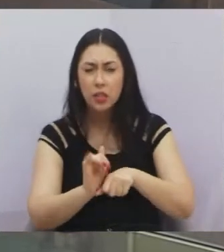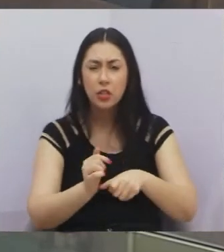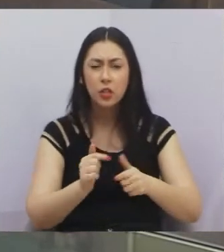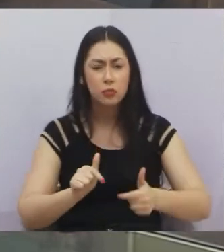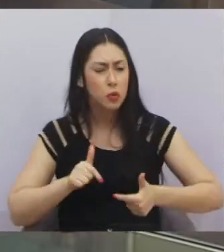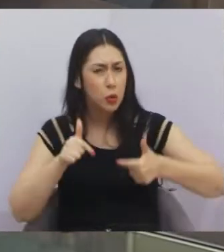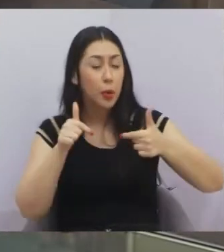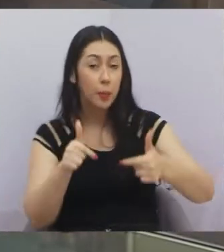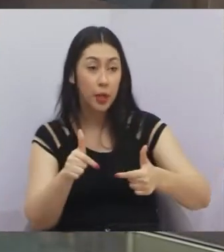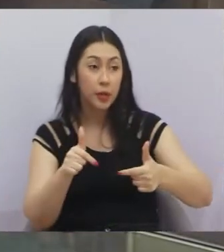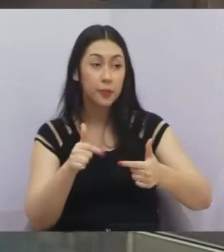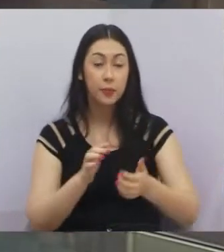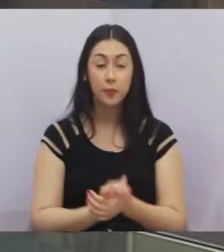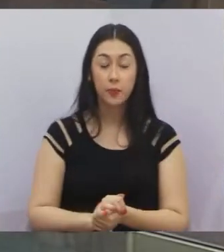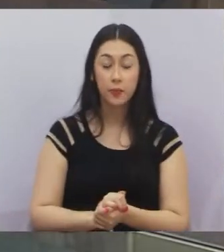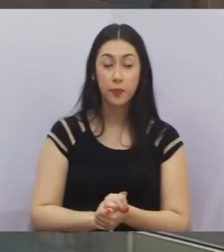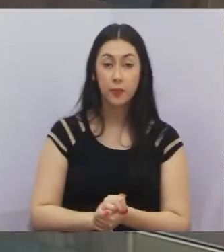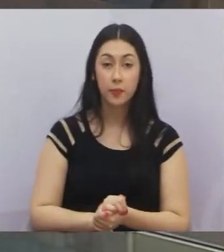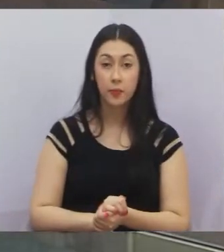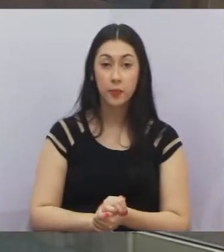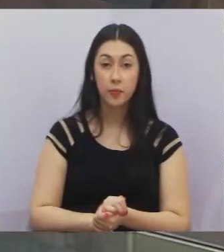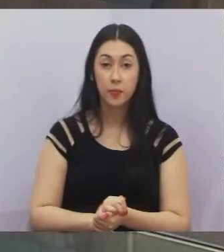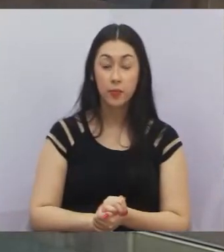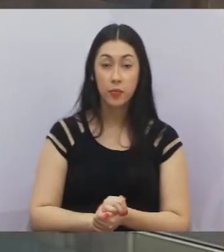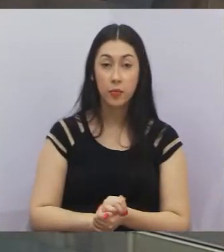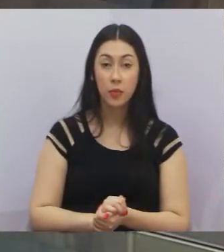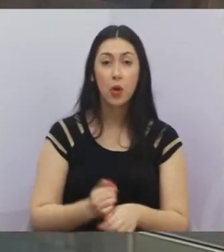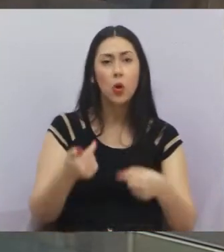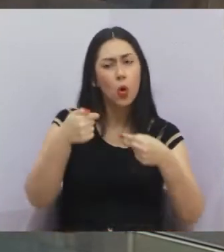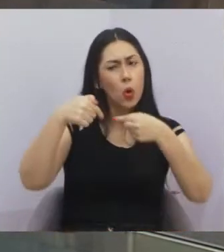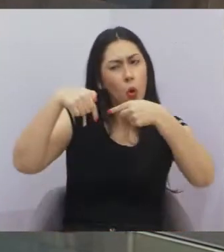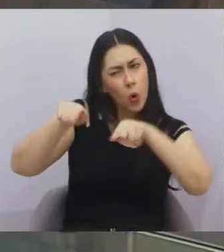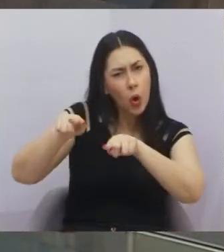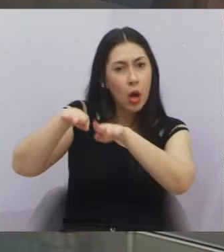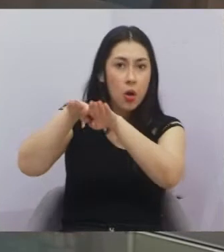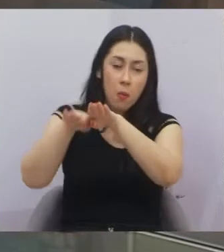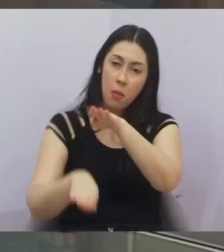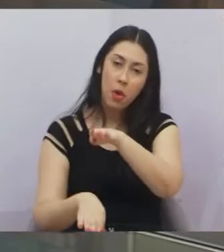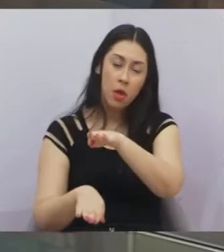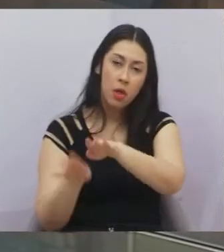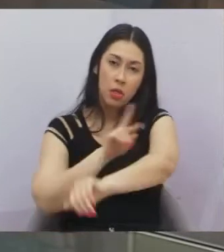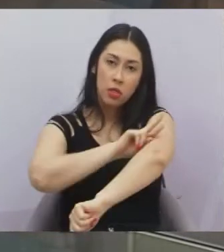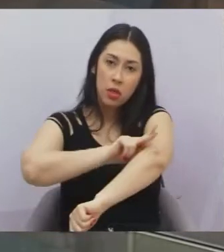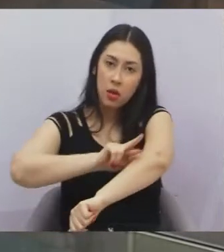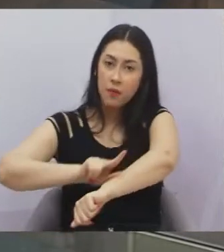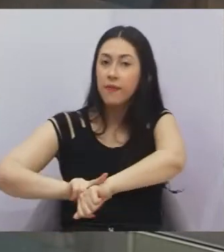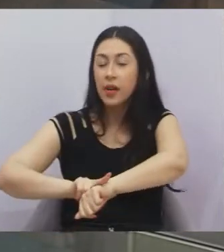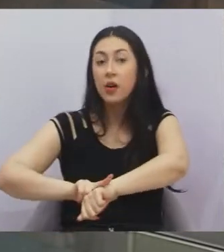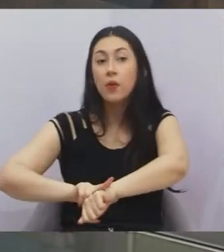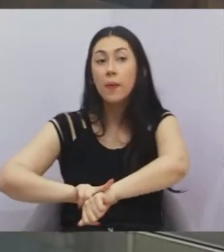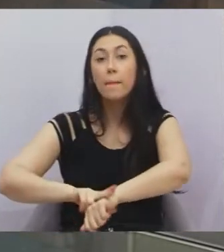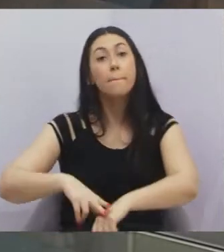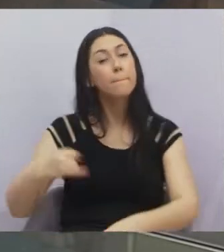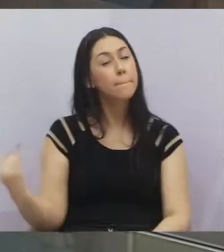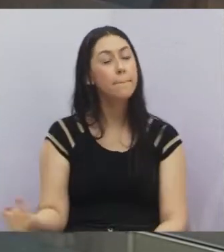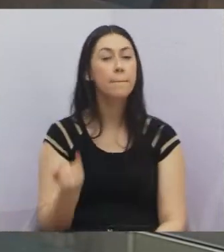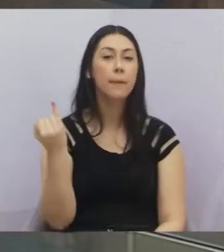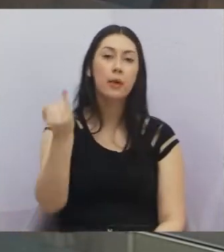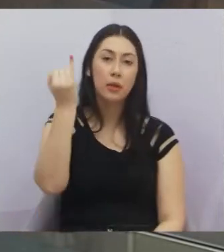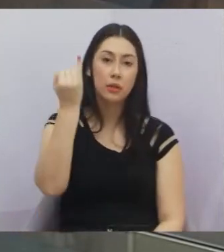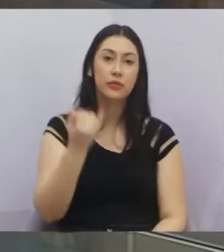enfrentamento. Nesse cenário, o combate à desigualdade racial na sociedade é